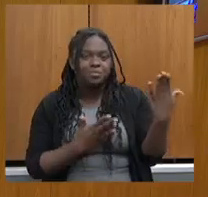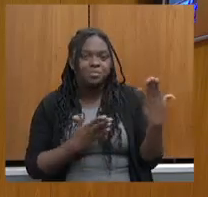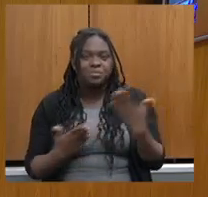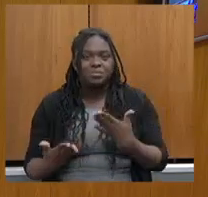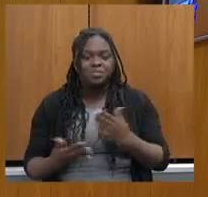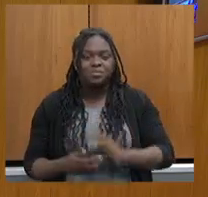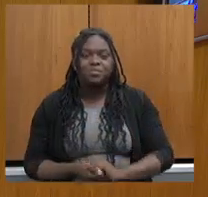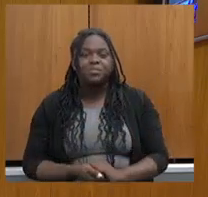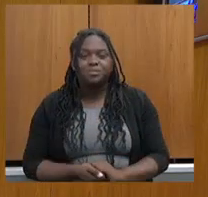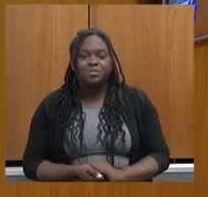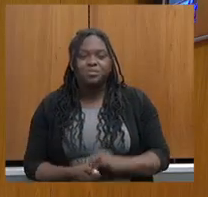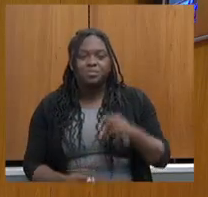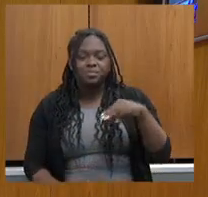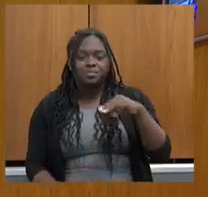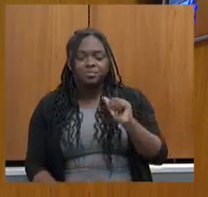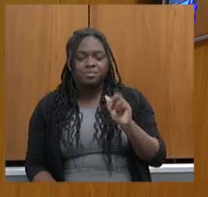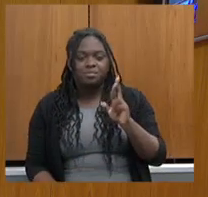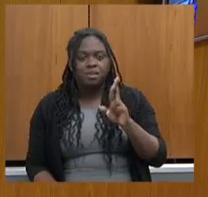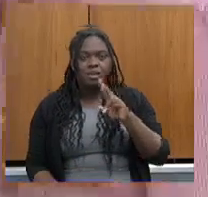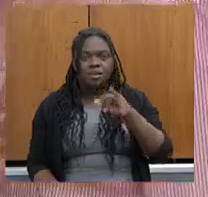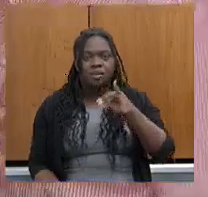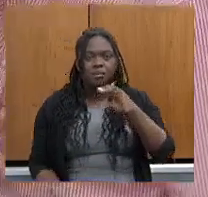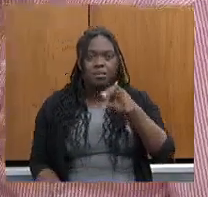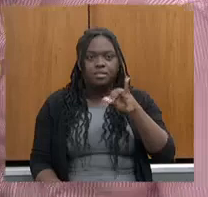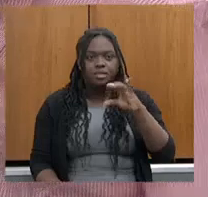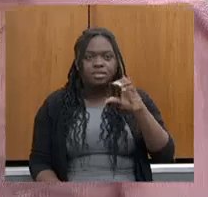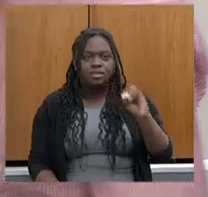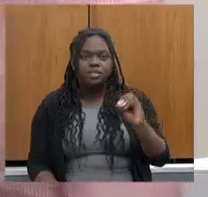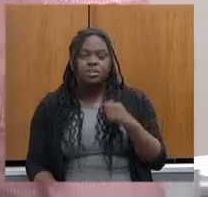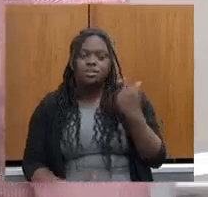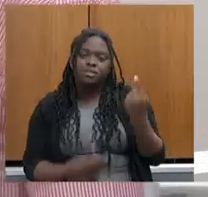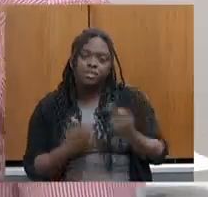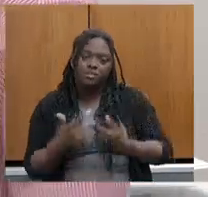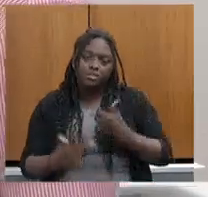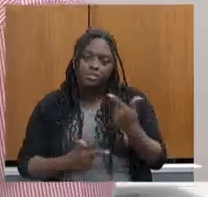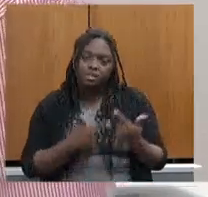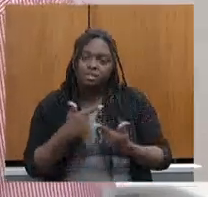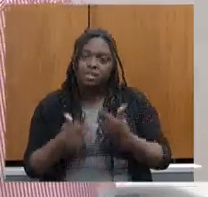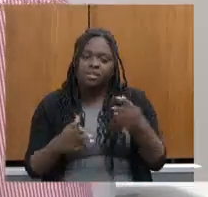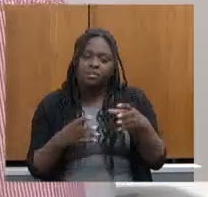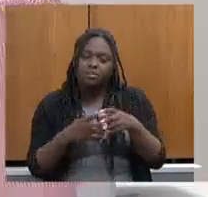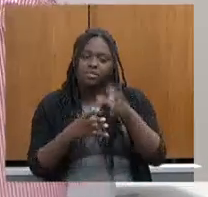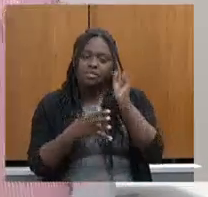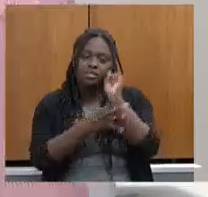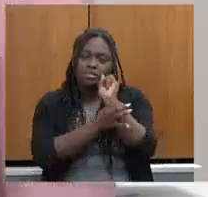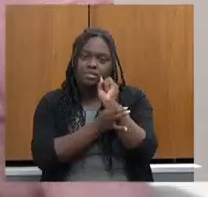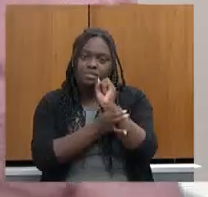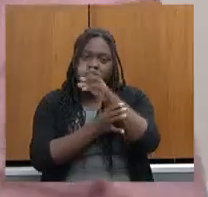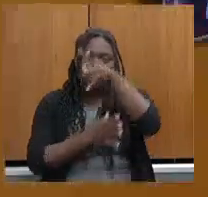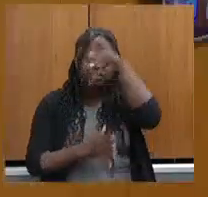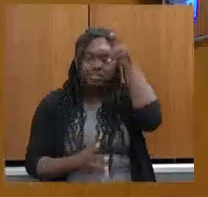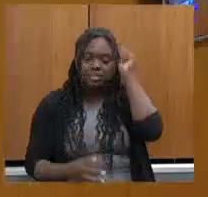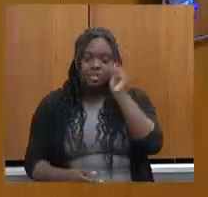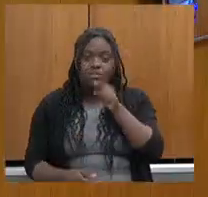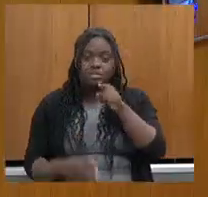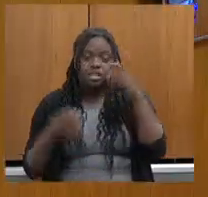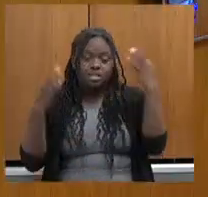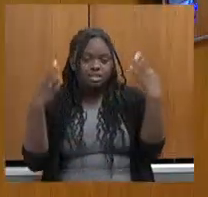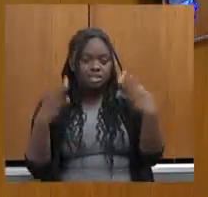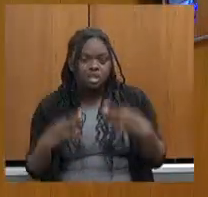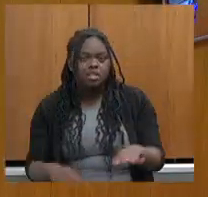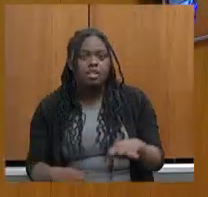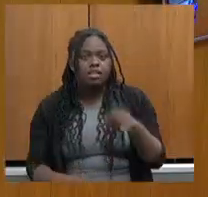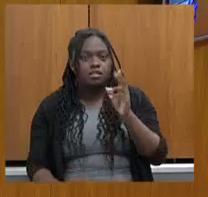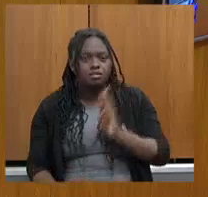pelo Dr Maurício seja muito bem vindo aos trabalhos da comissão de Segurança Pública O senhor com certeza passará